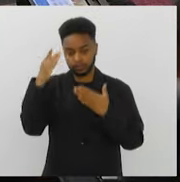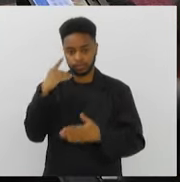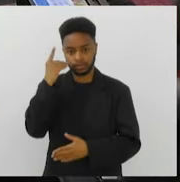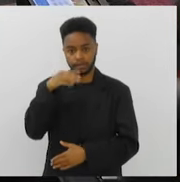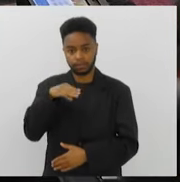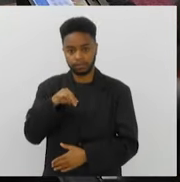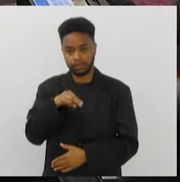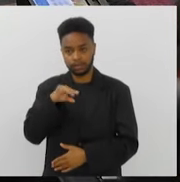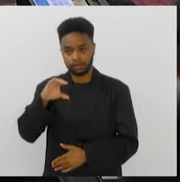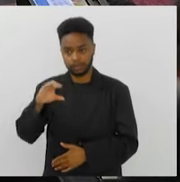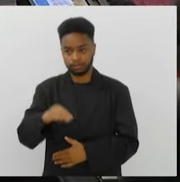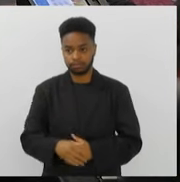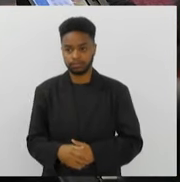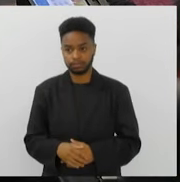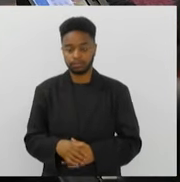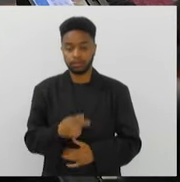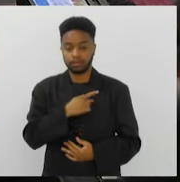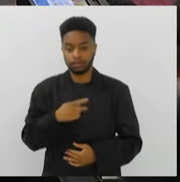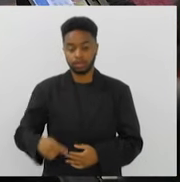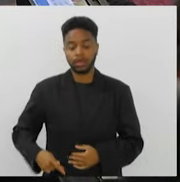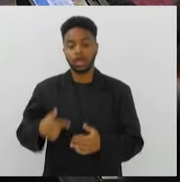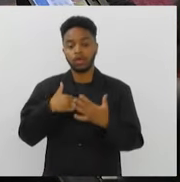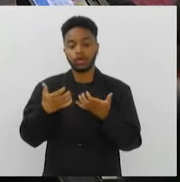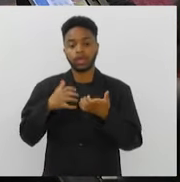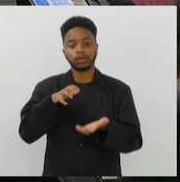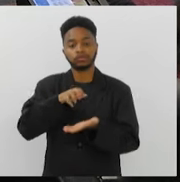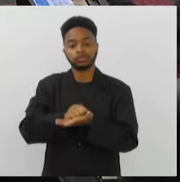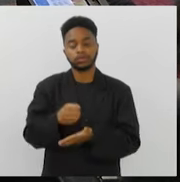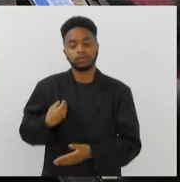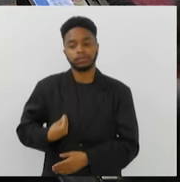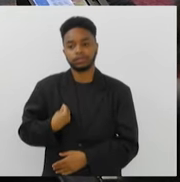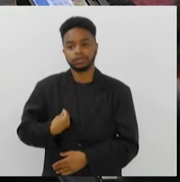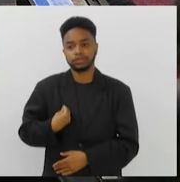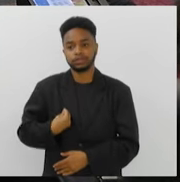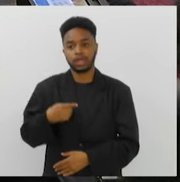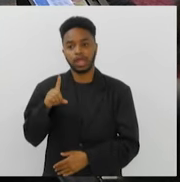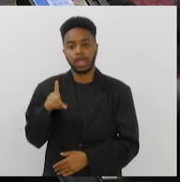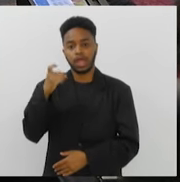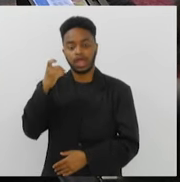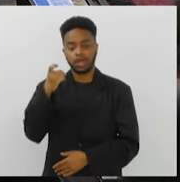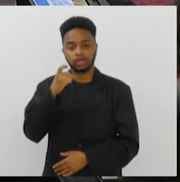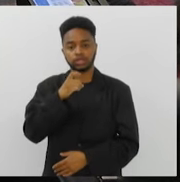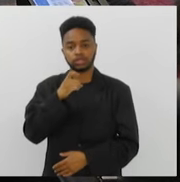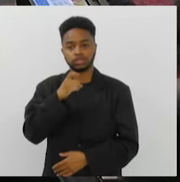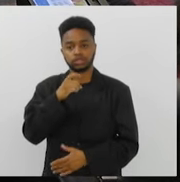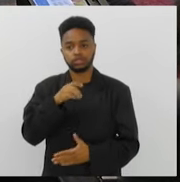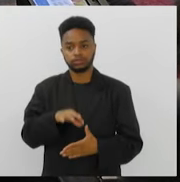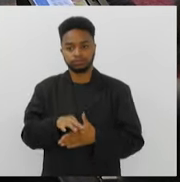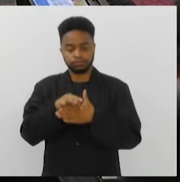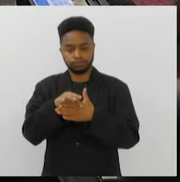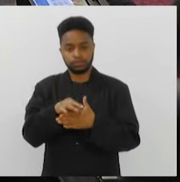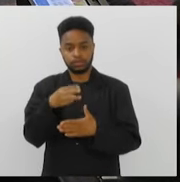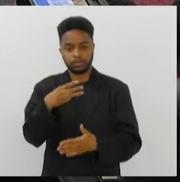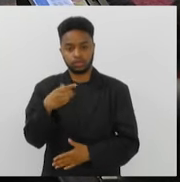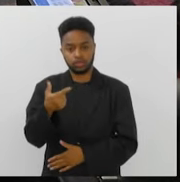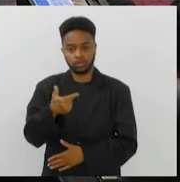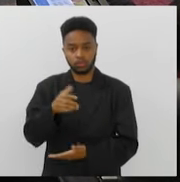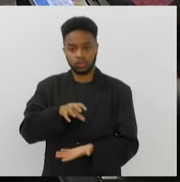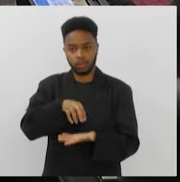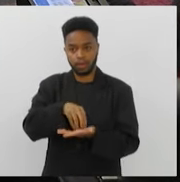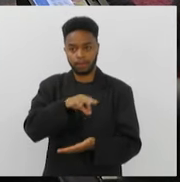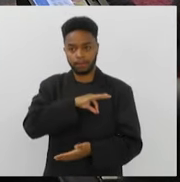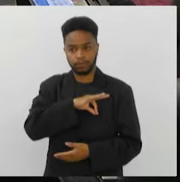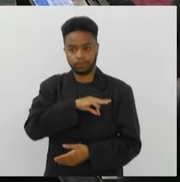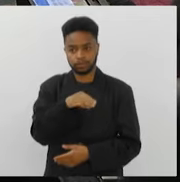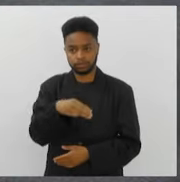deputado Carlos Mink. Senhor presidente, deputado, eu queria Chico, registrar a presença aqui do ex-comandante do 32º Batalhão de Polícia